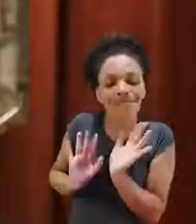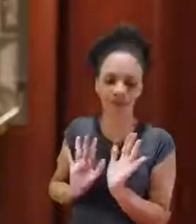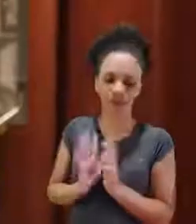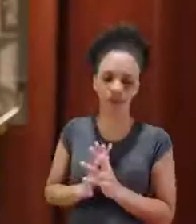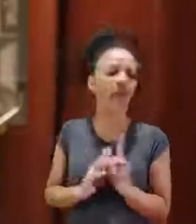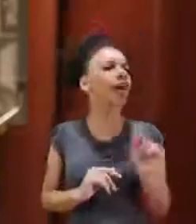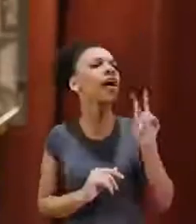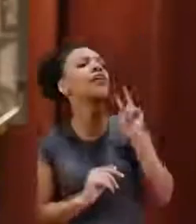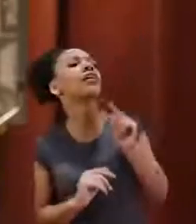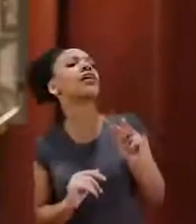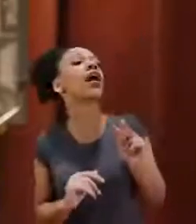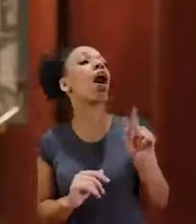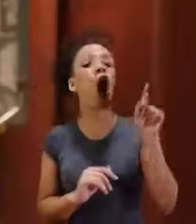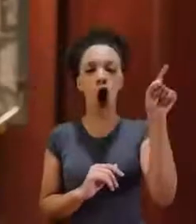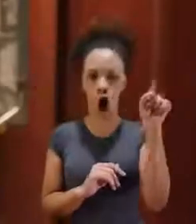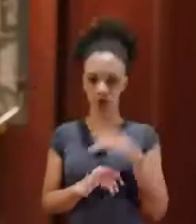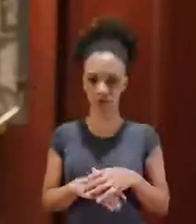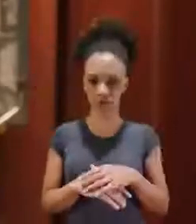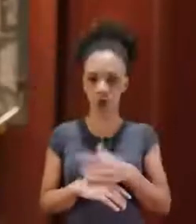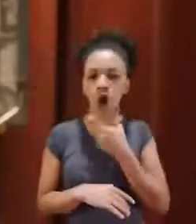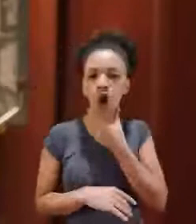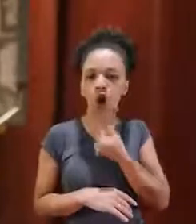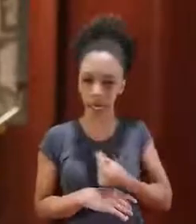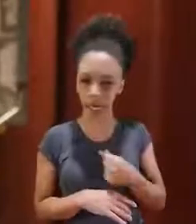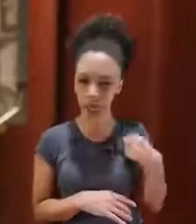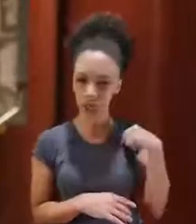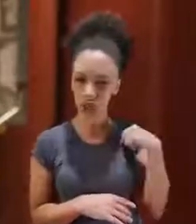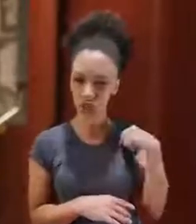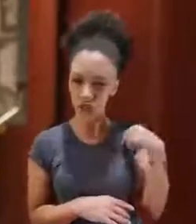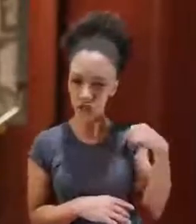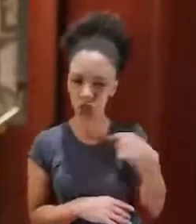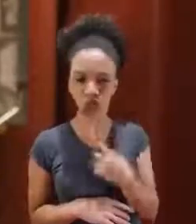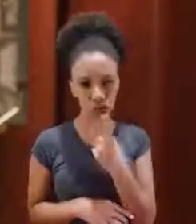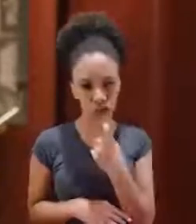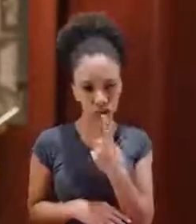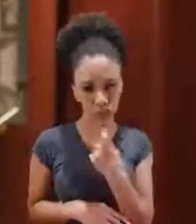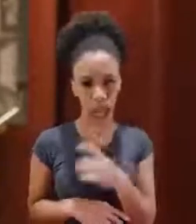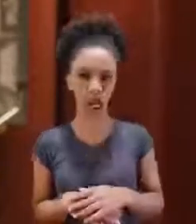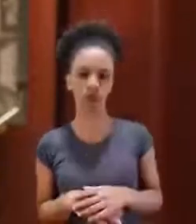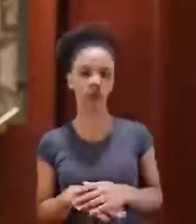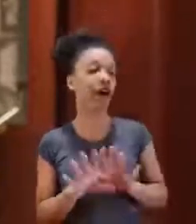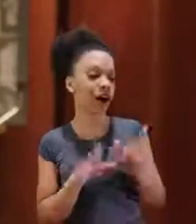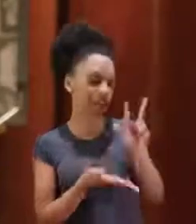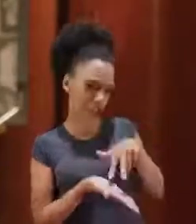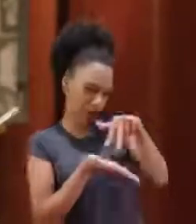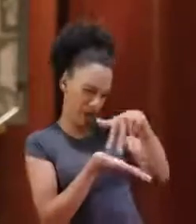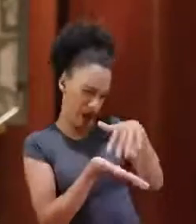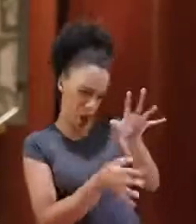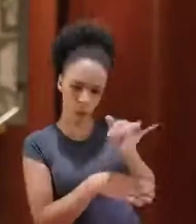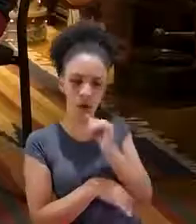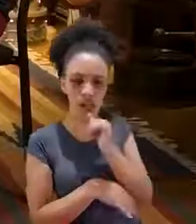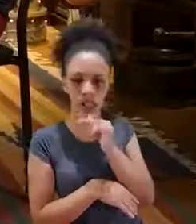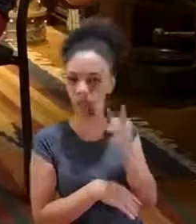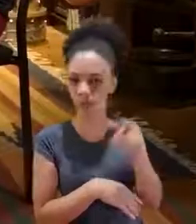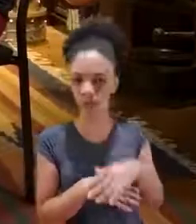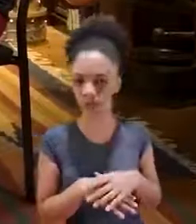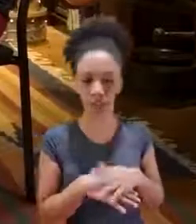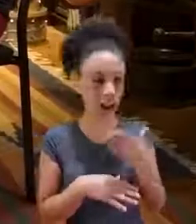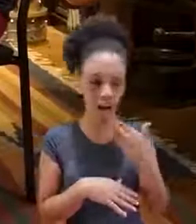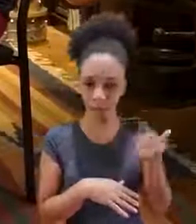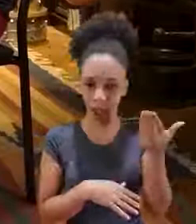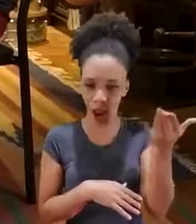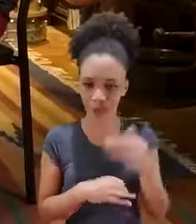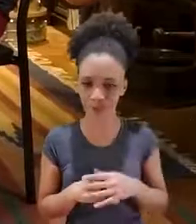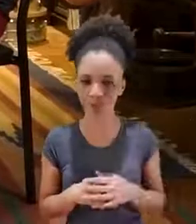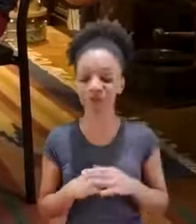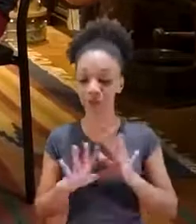que esse Cadê aquele menino de vermelho ali fica em pé aqui meu amor coisa linda para usar com Moisés ele é o melhor